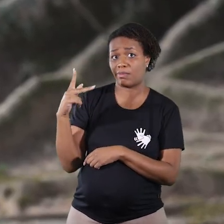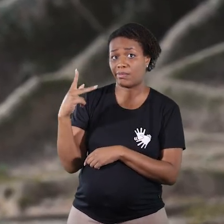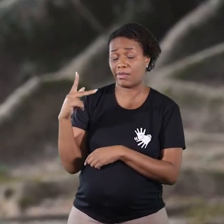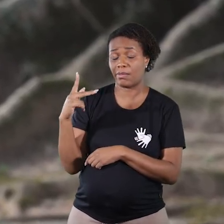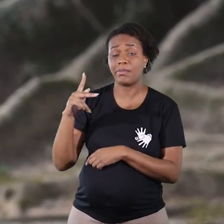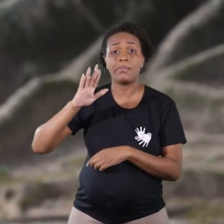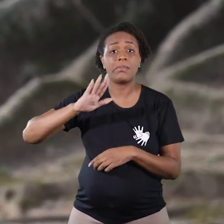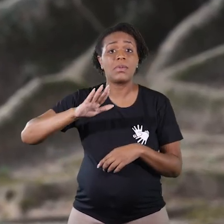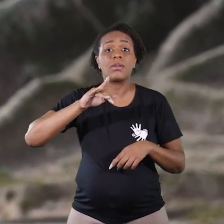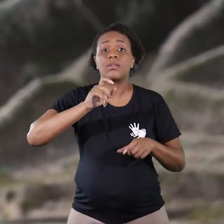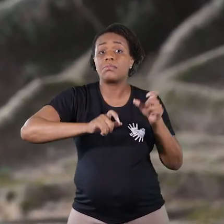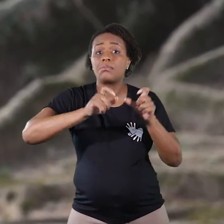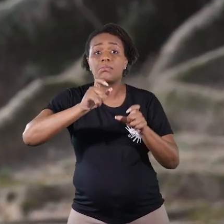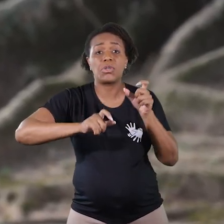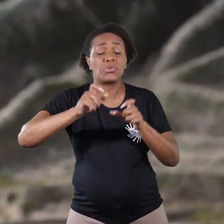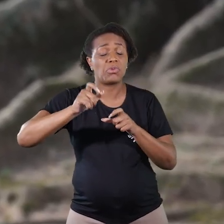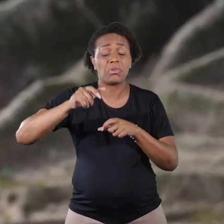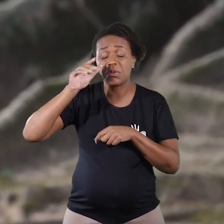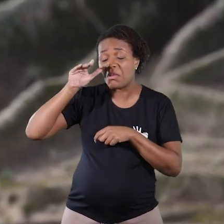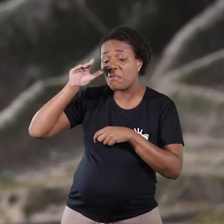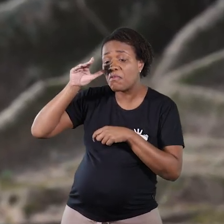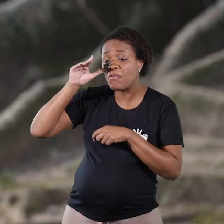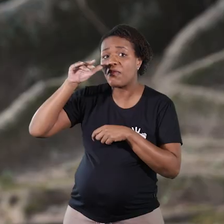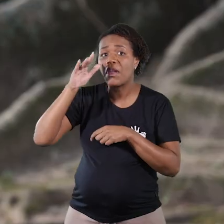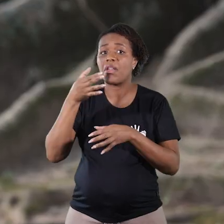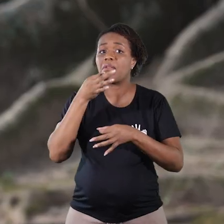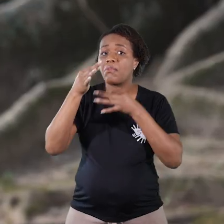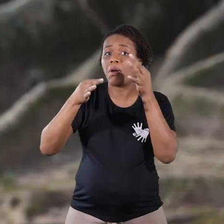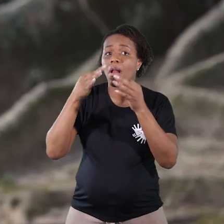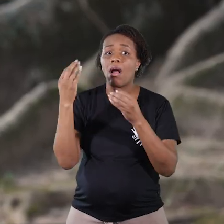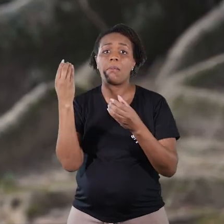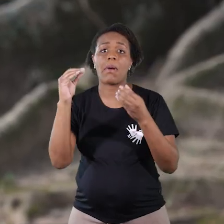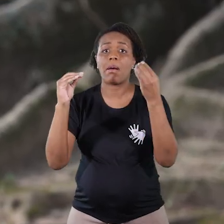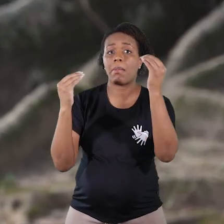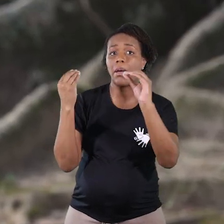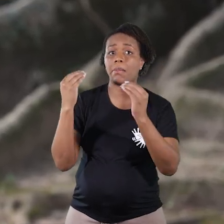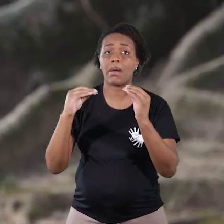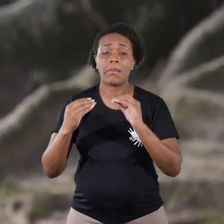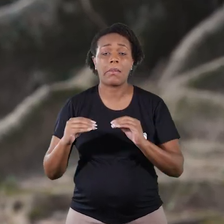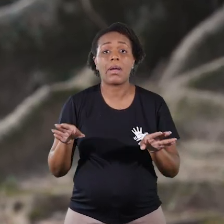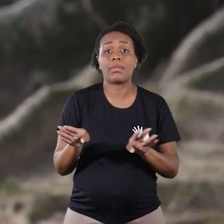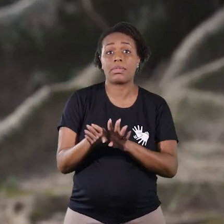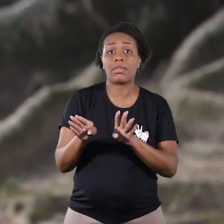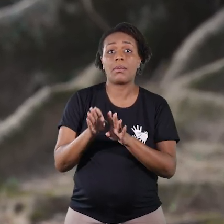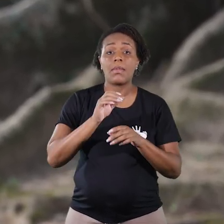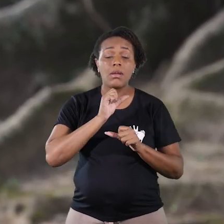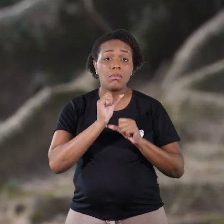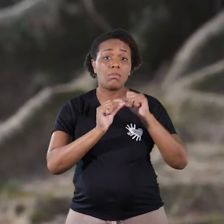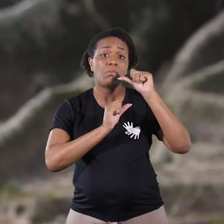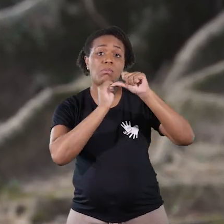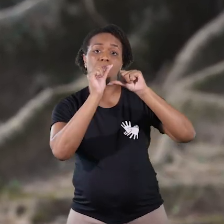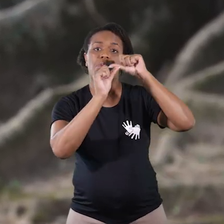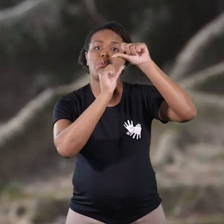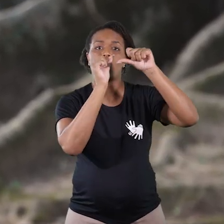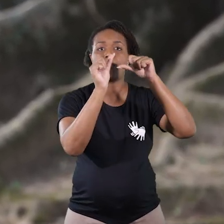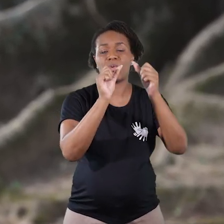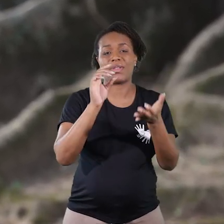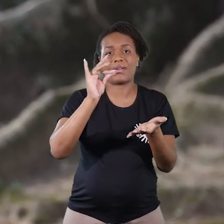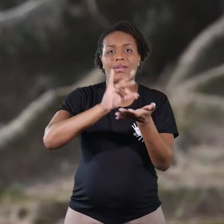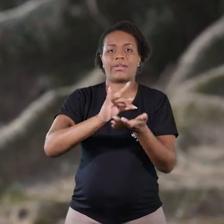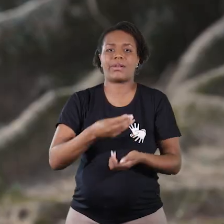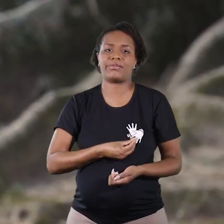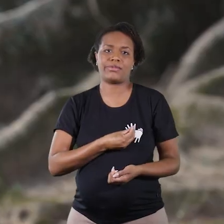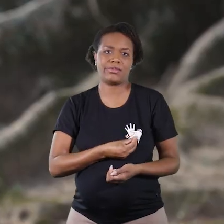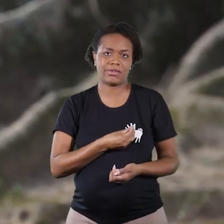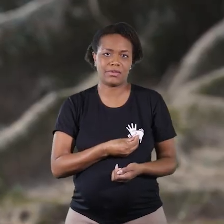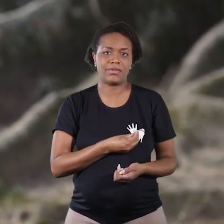imediato, mas as pessoas assistem aquilo, internalizam aquela ideia e mudam e constroem a sua realidade